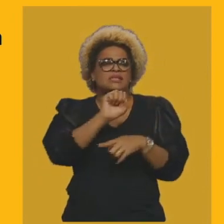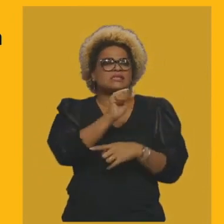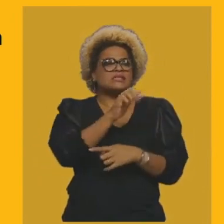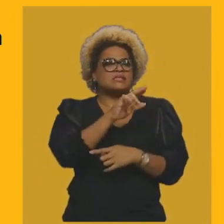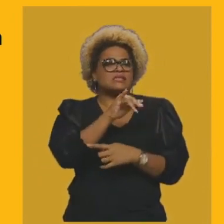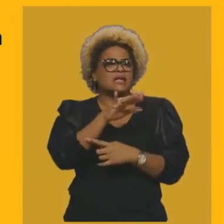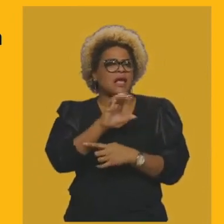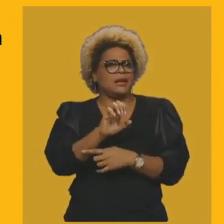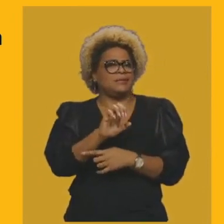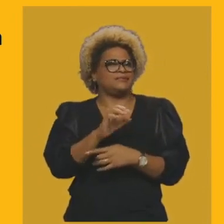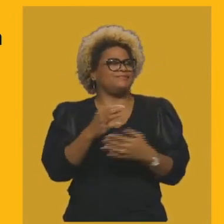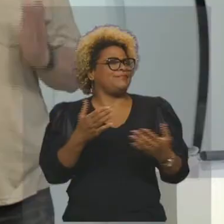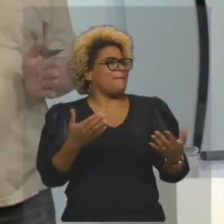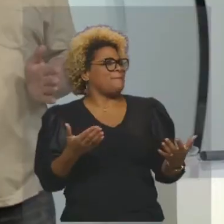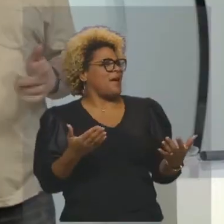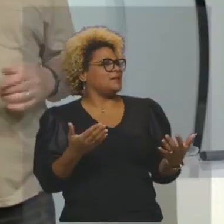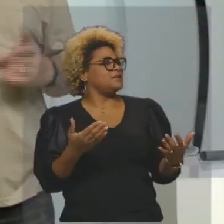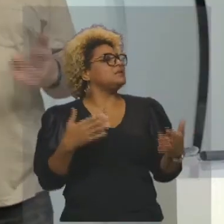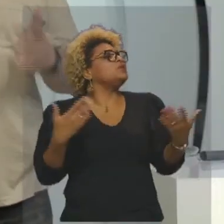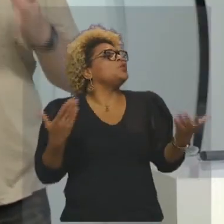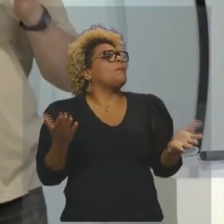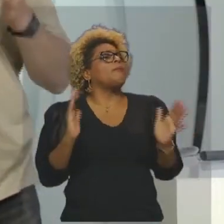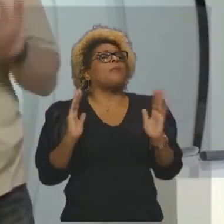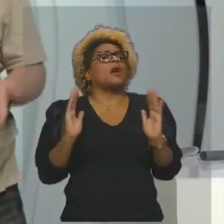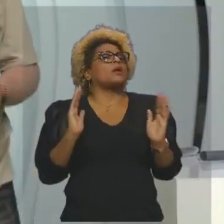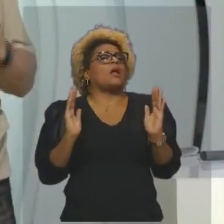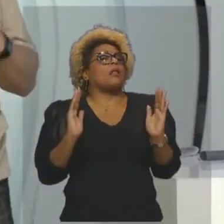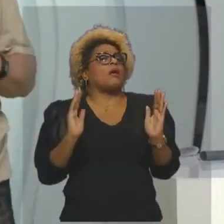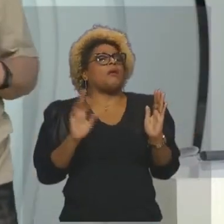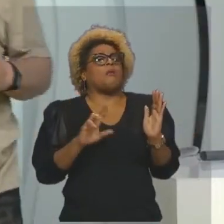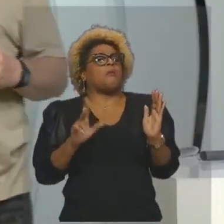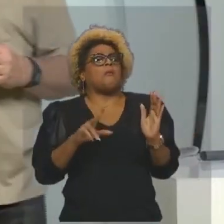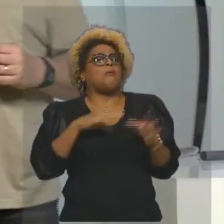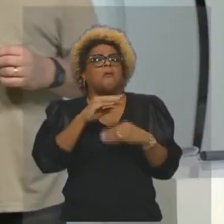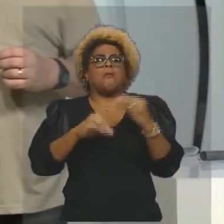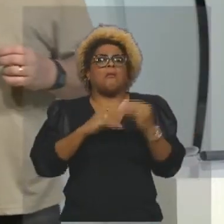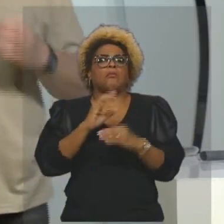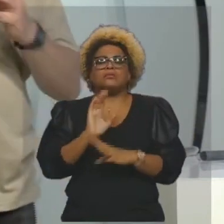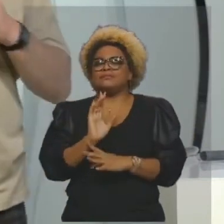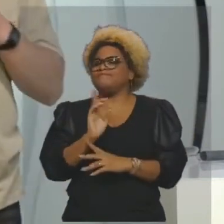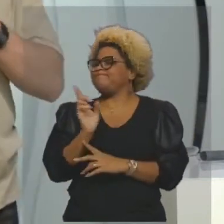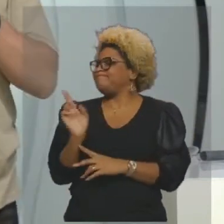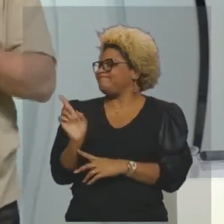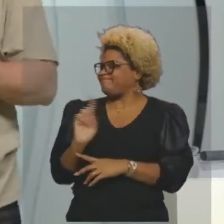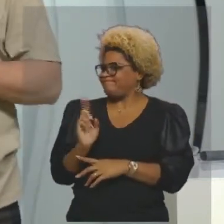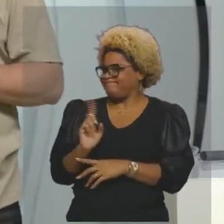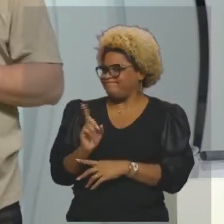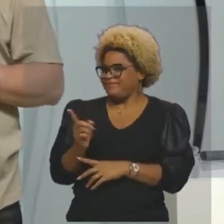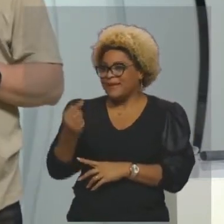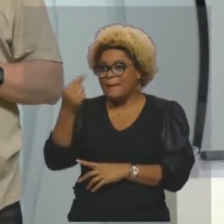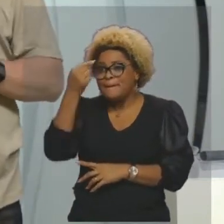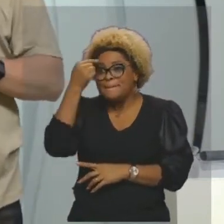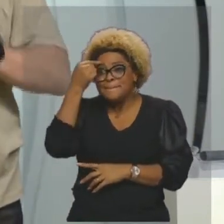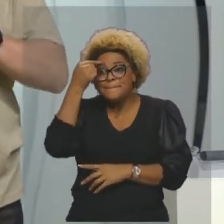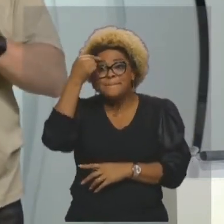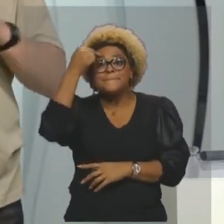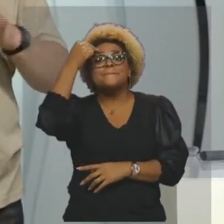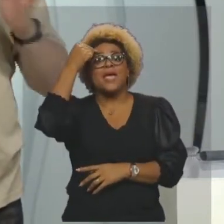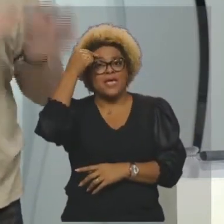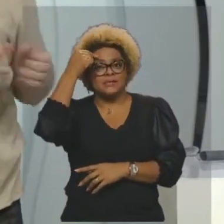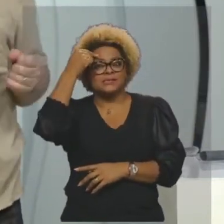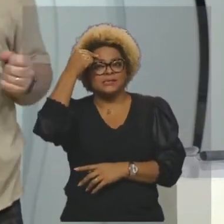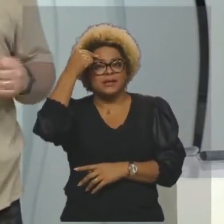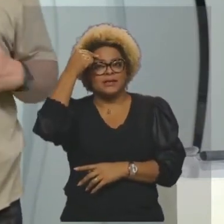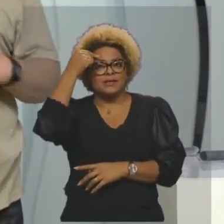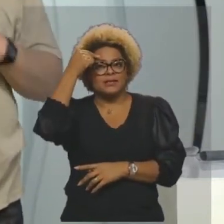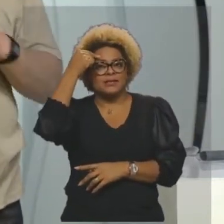não é circuito misto, não? Não. Quando você analisa o circuito e pensa nos instrumentos de medida, você ignora